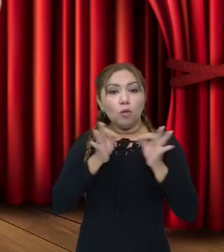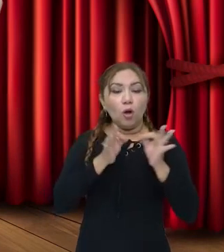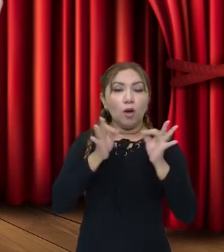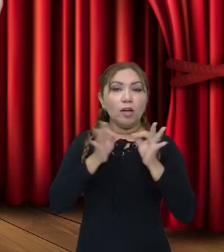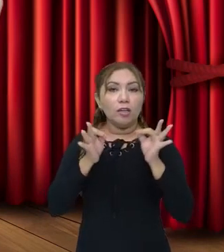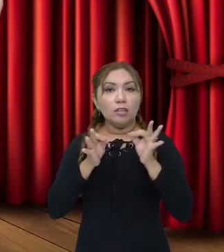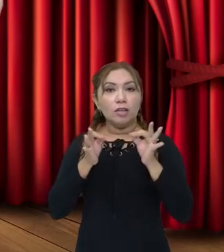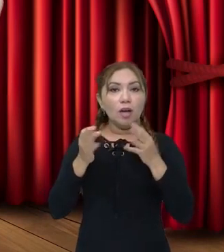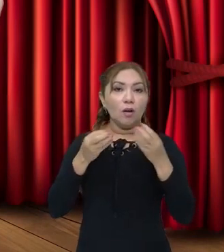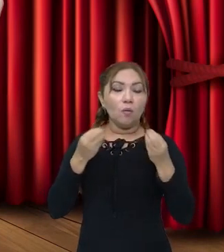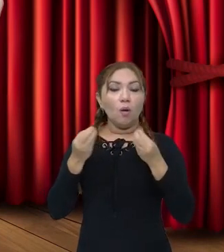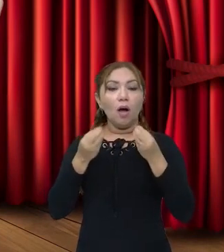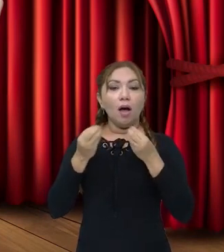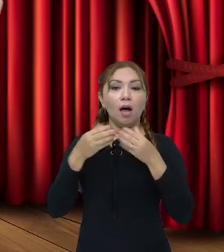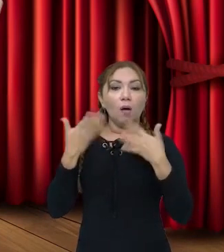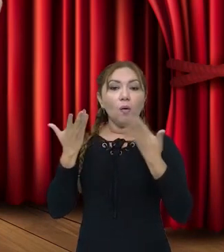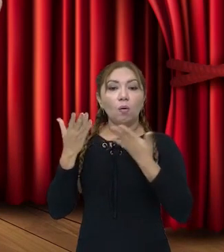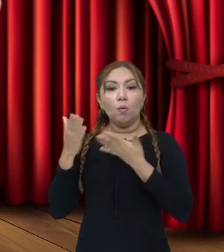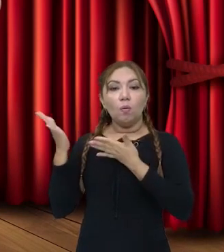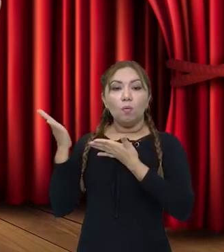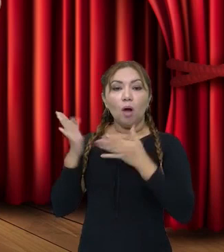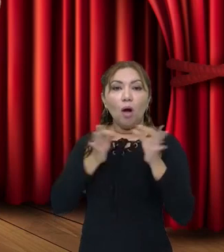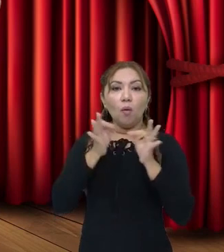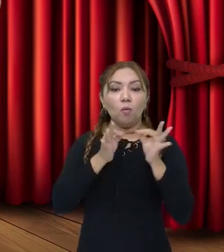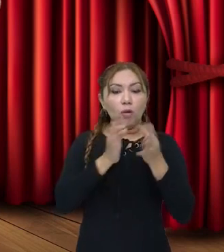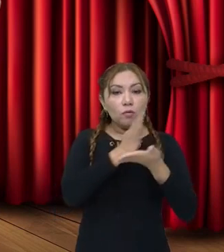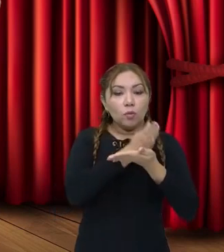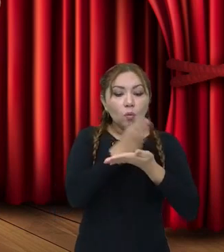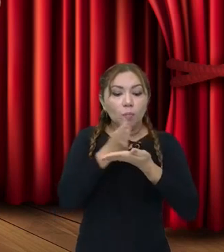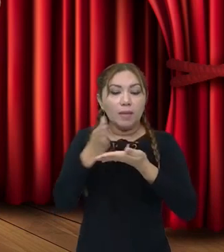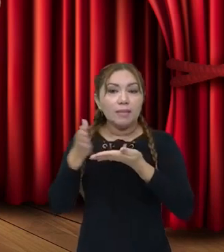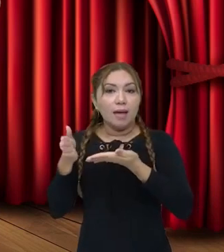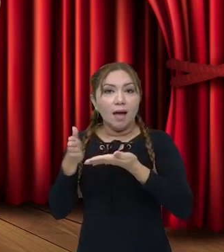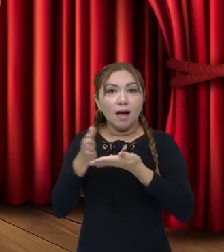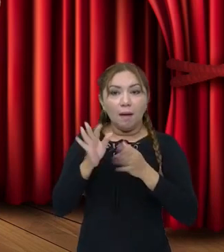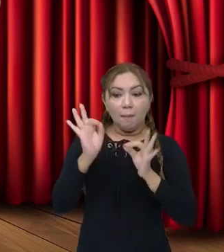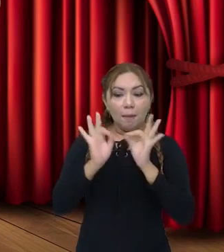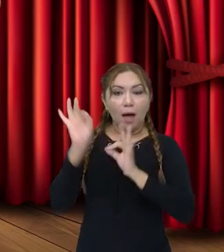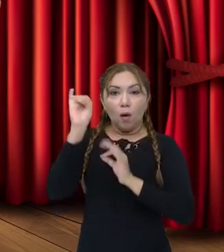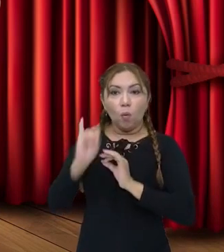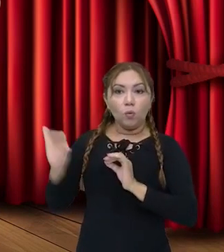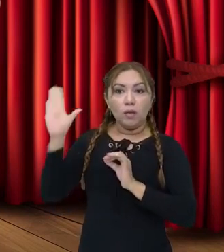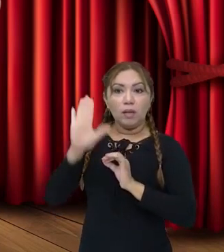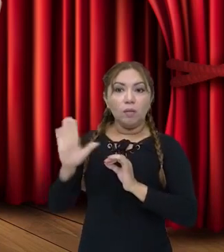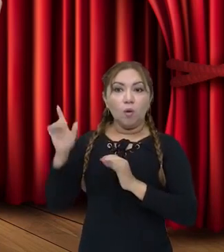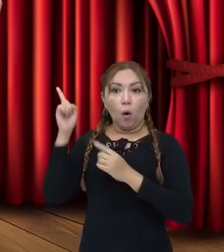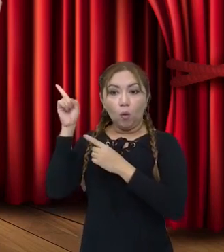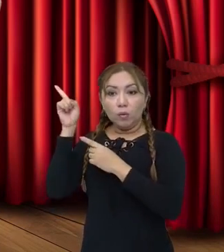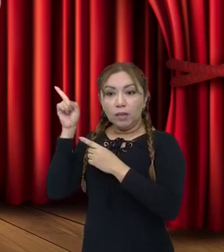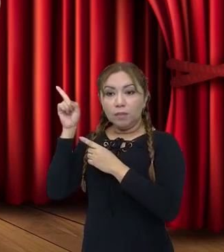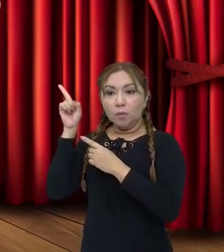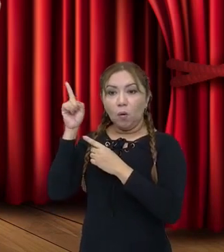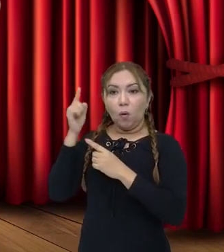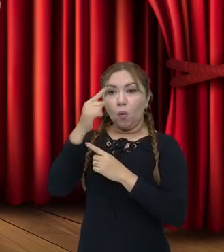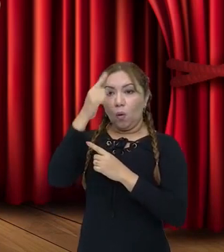bem aqui, ó, crianças? Qual é a ordem? Vocês se lembram? Já vai acabar o tempo. Olha,